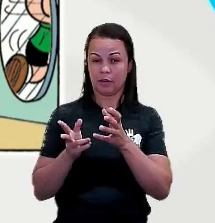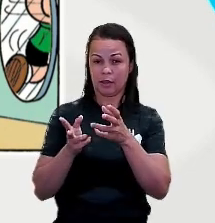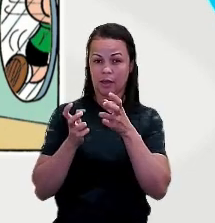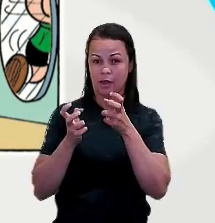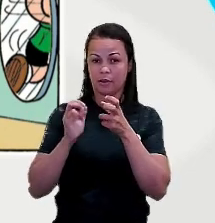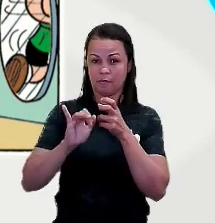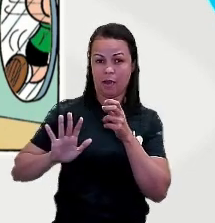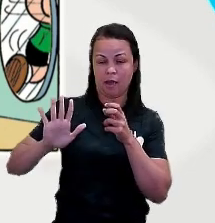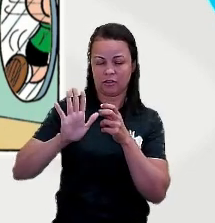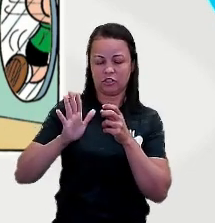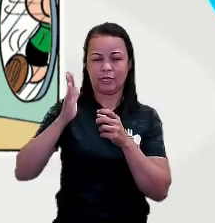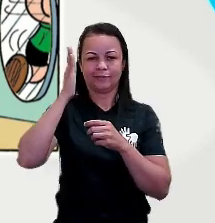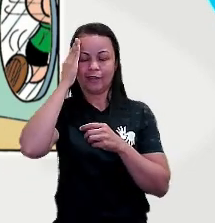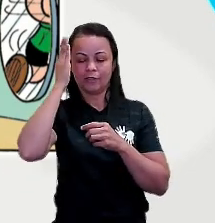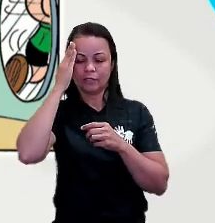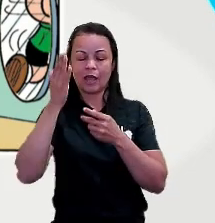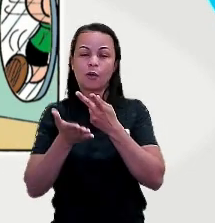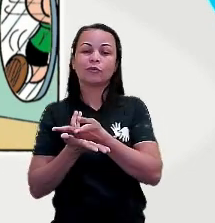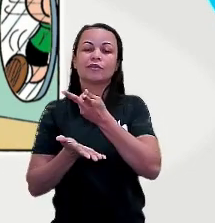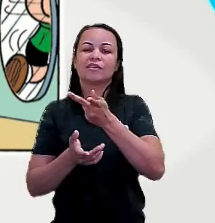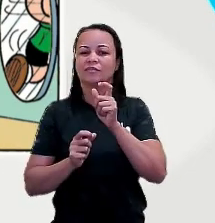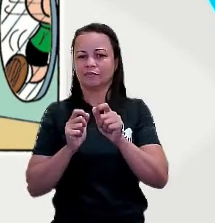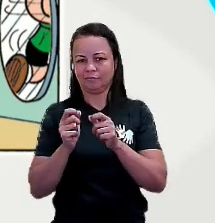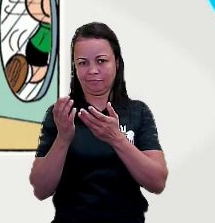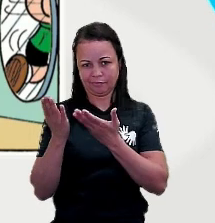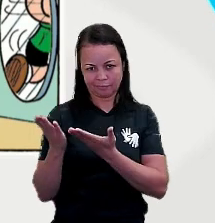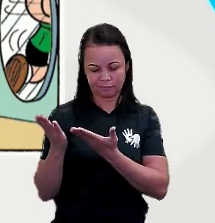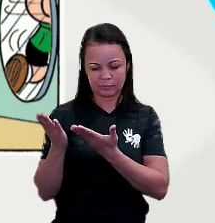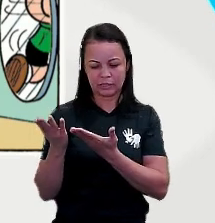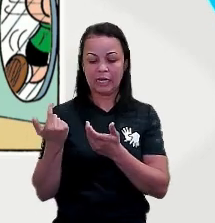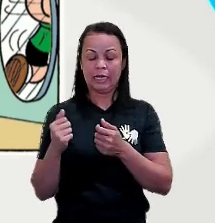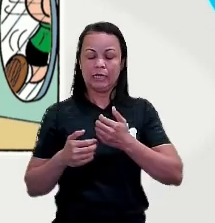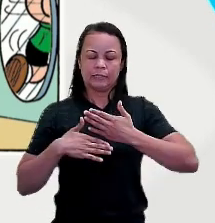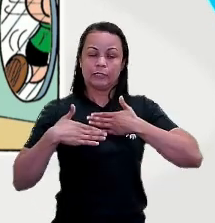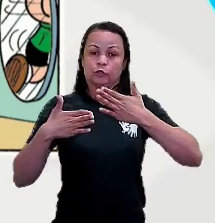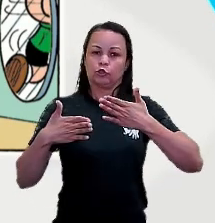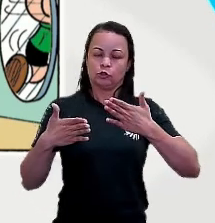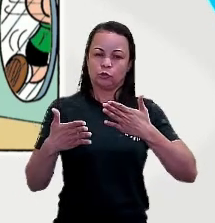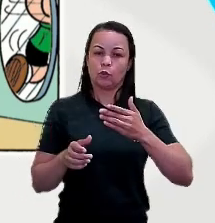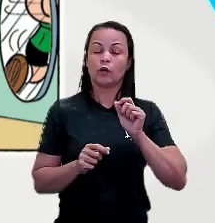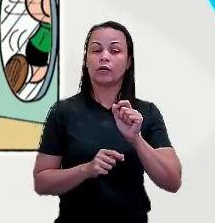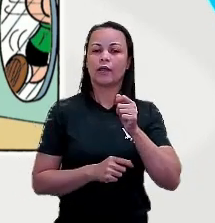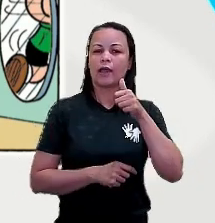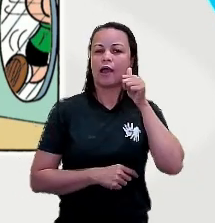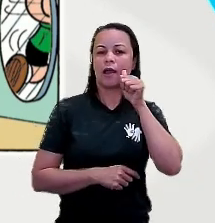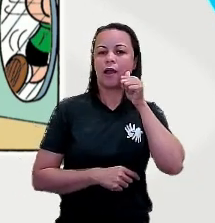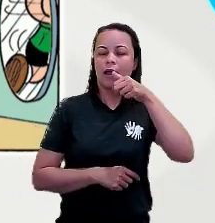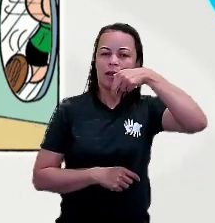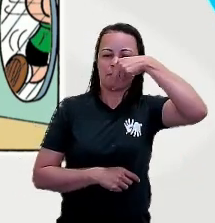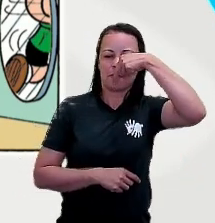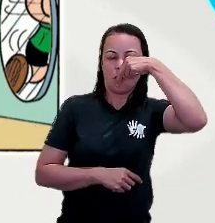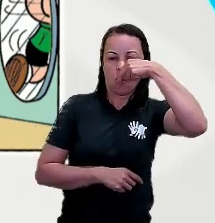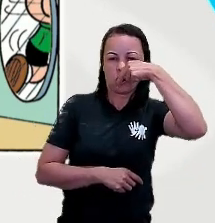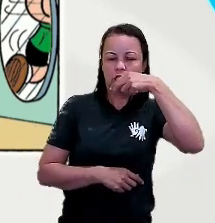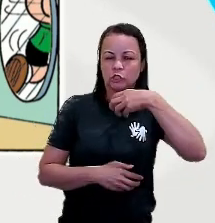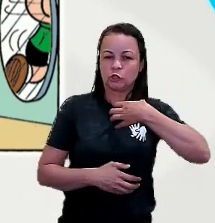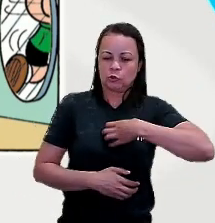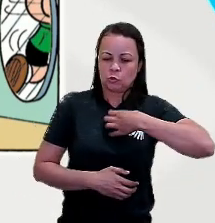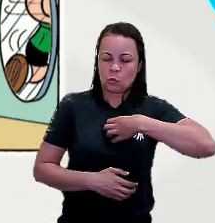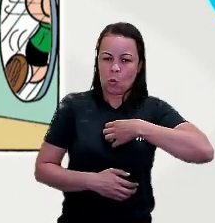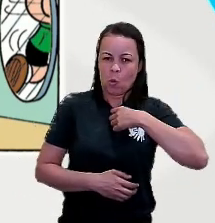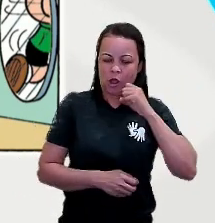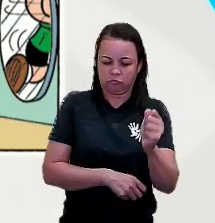gente entende o que está acontecendo. Ele se assustou porque a Mônica chegou com muita raiva dele, porque ele está segurando o coelhinho